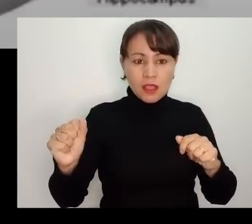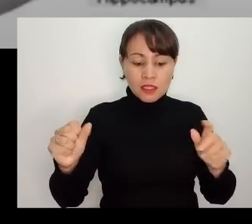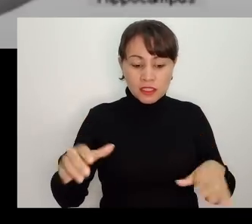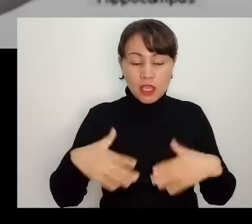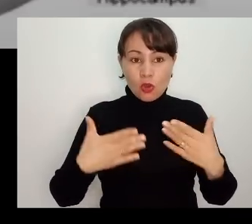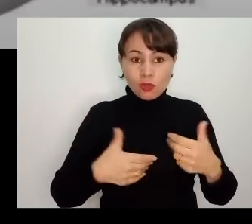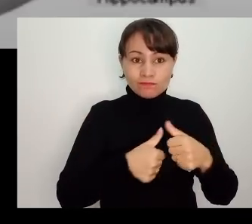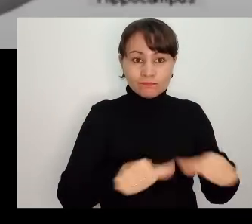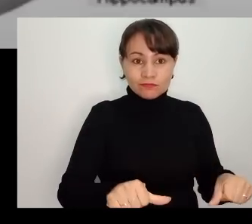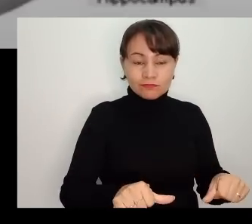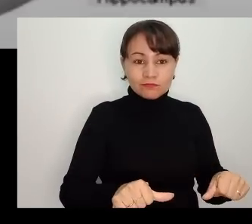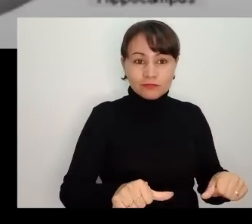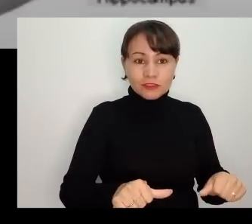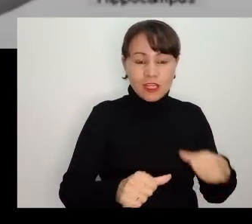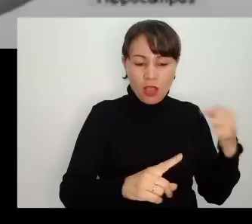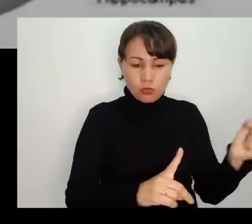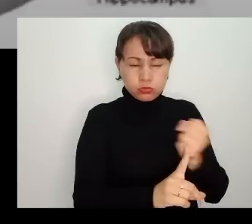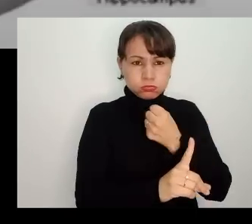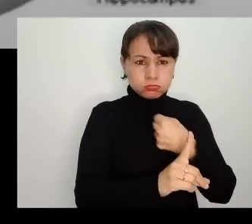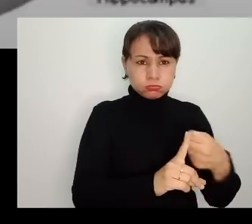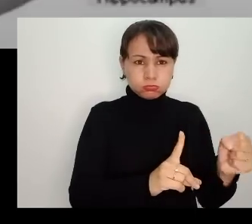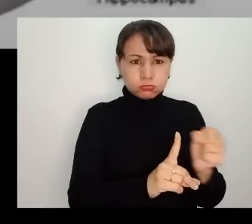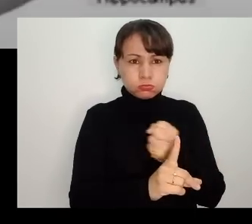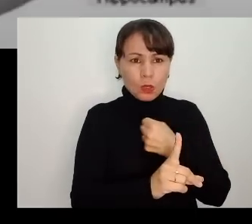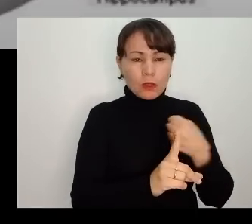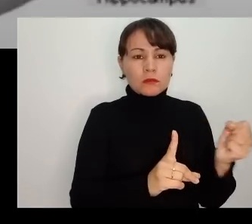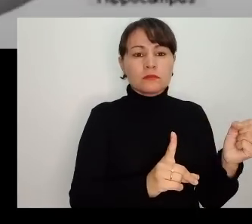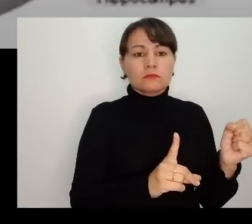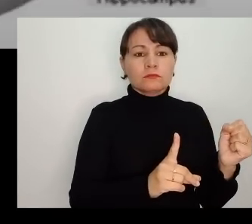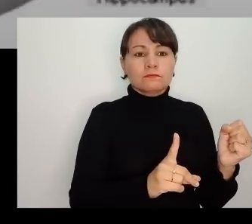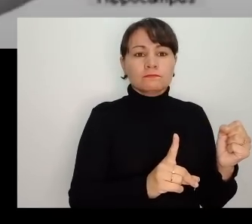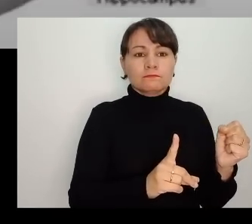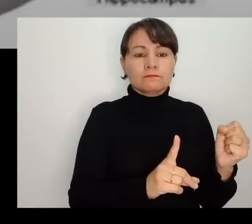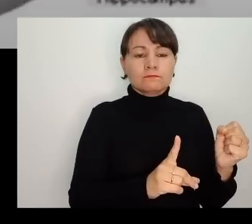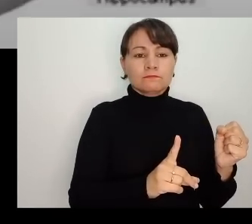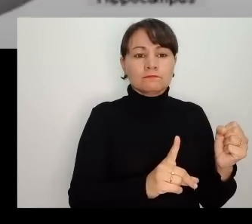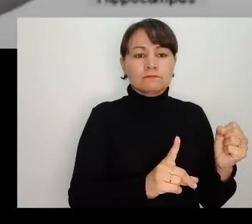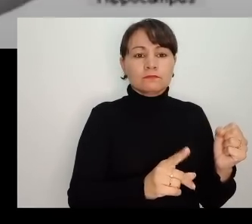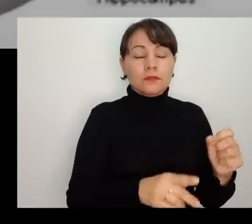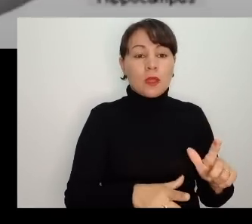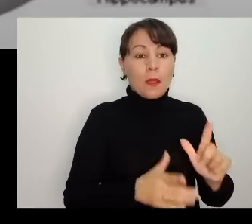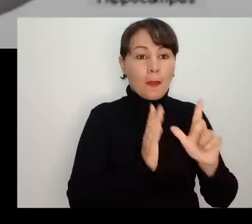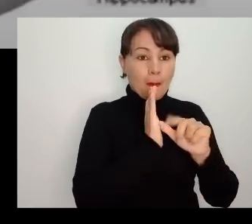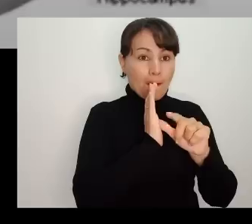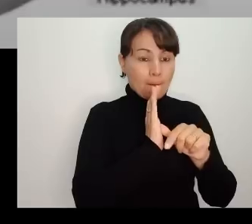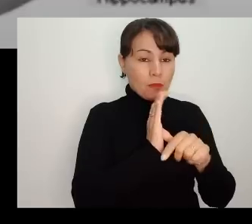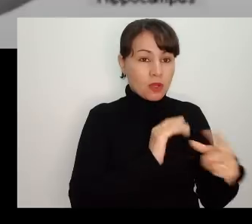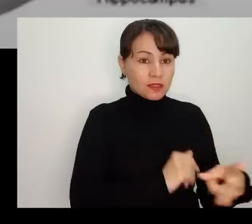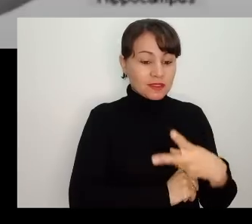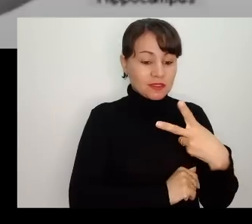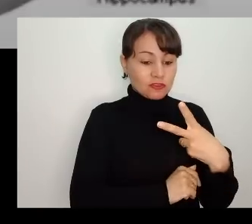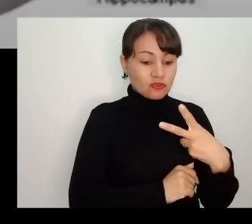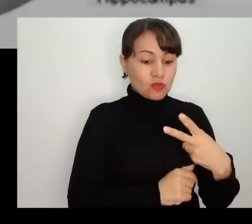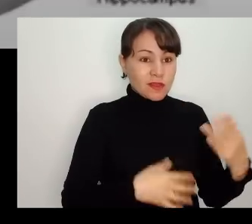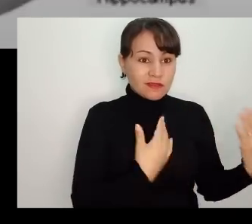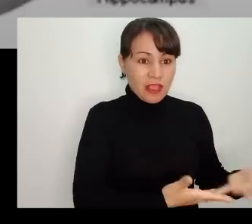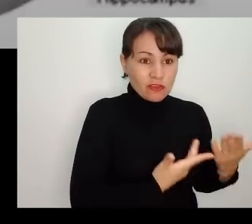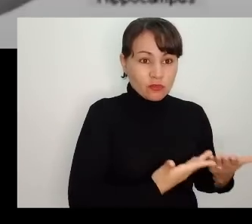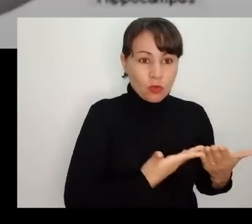nossa agressividade, Após essas